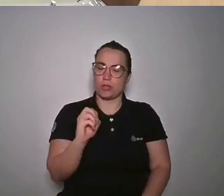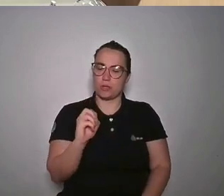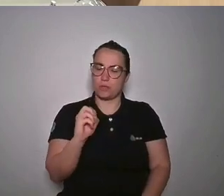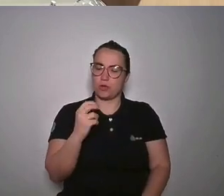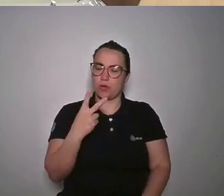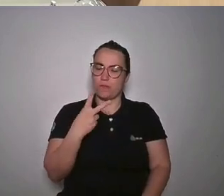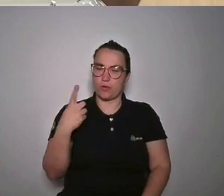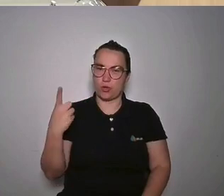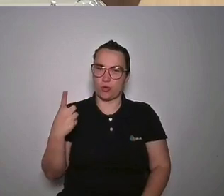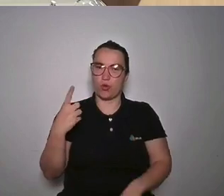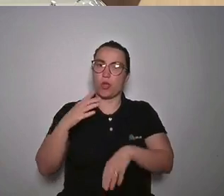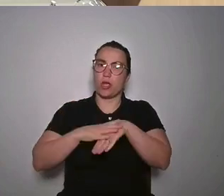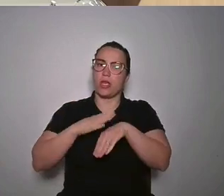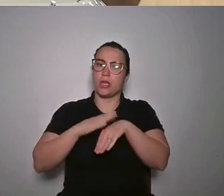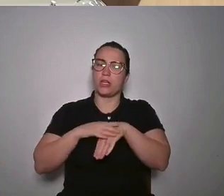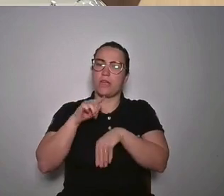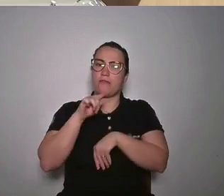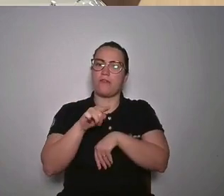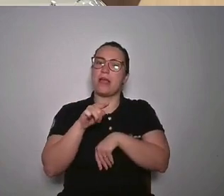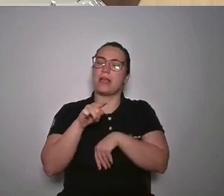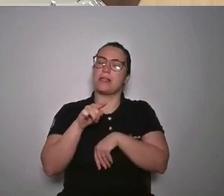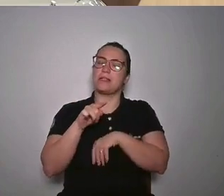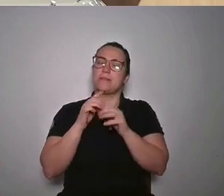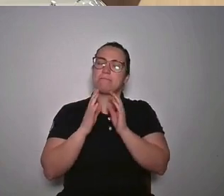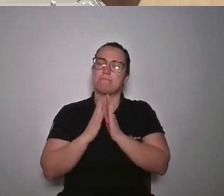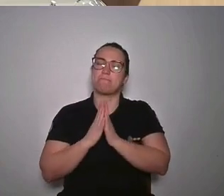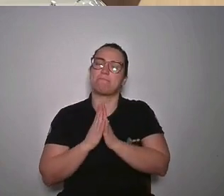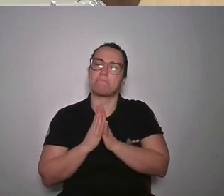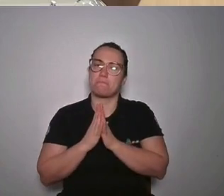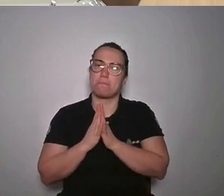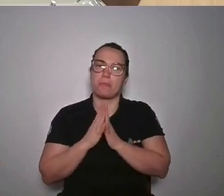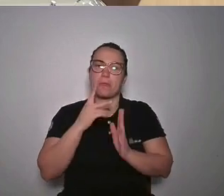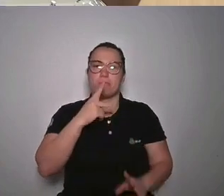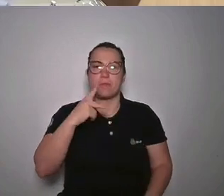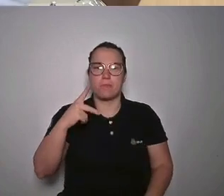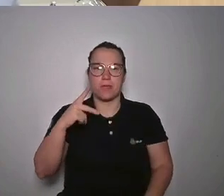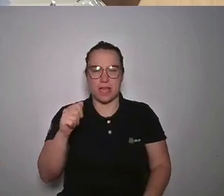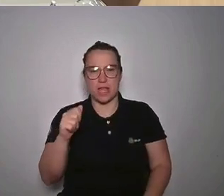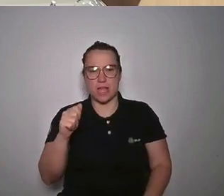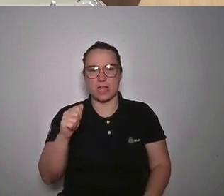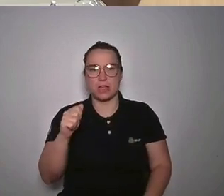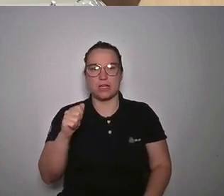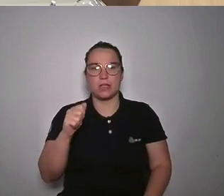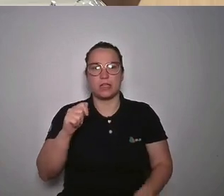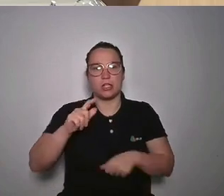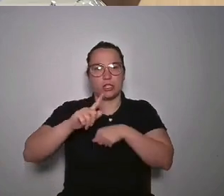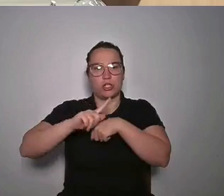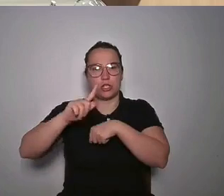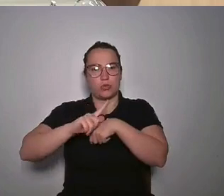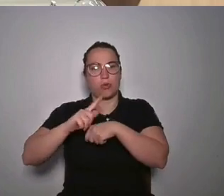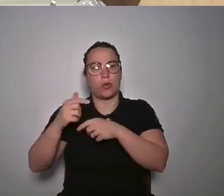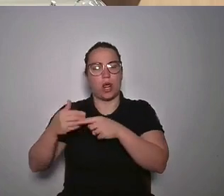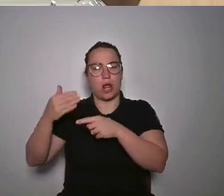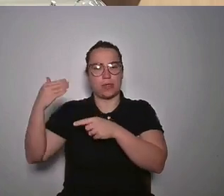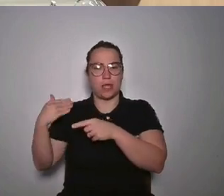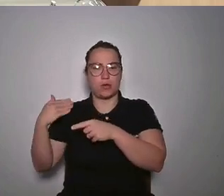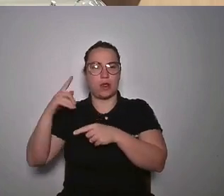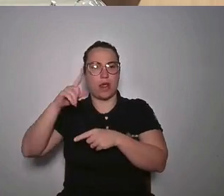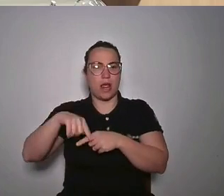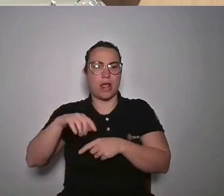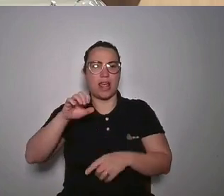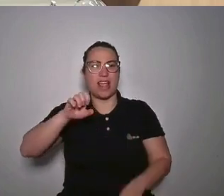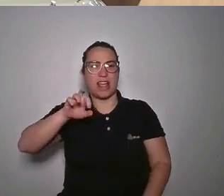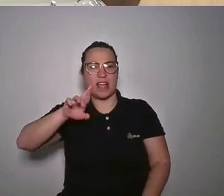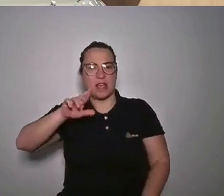2021, quem fez a PPA foi o gestor anterior, que no caso também era o Heraldo